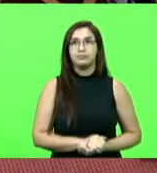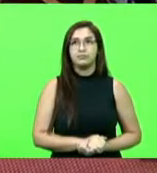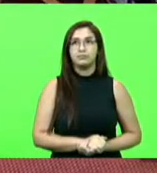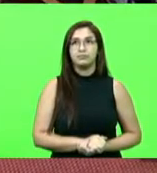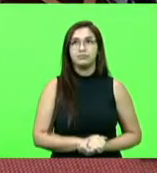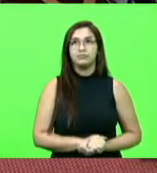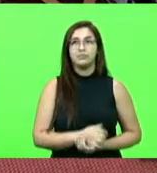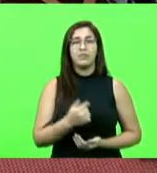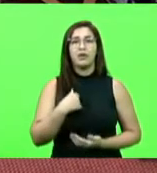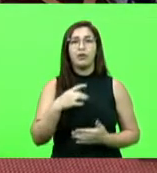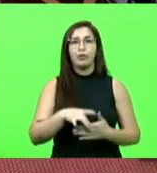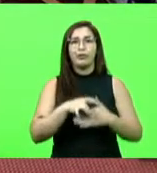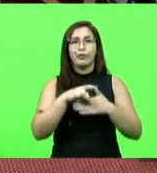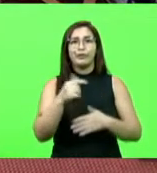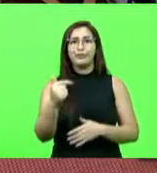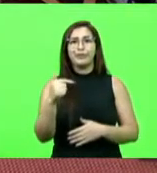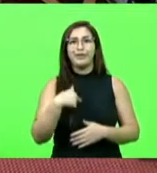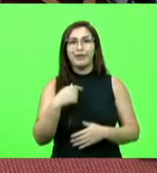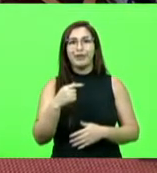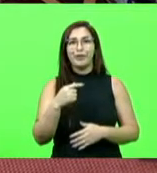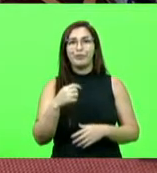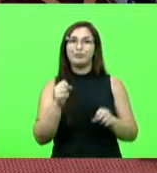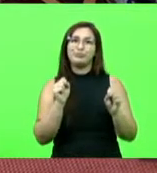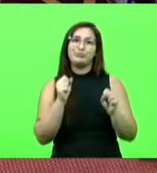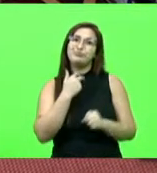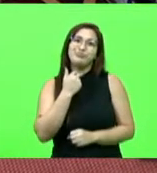então eu não respondo pelo PP.